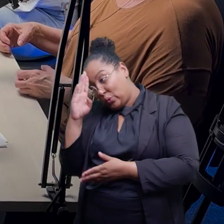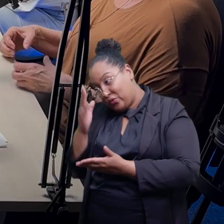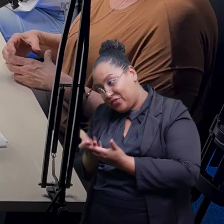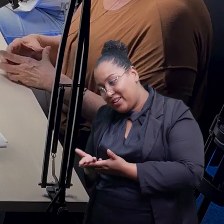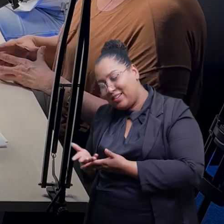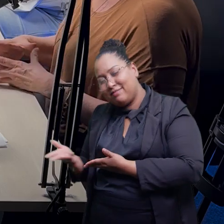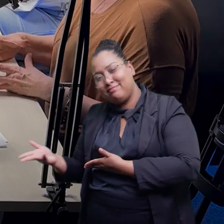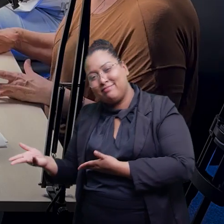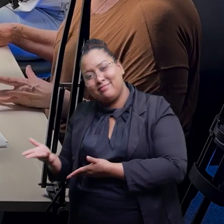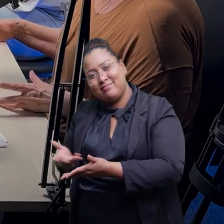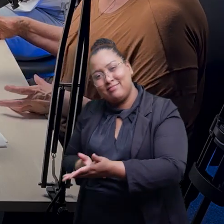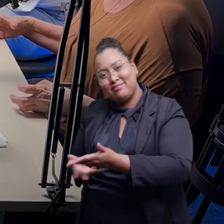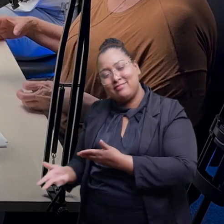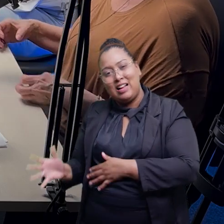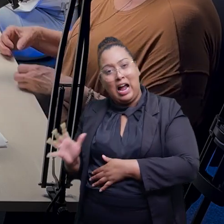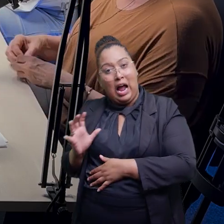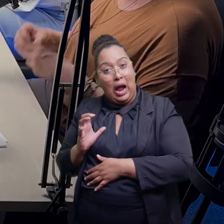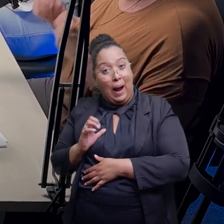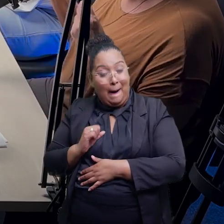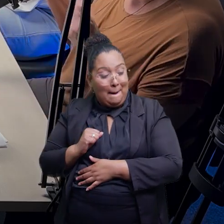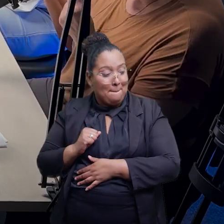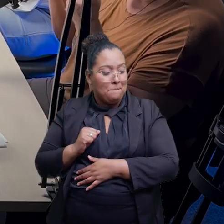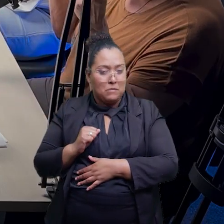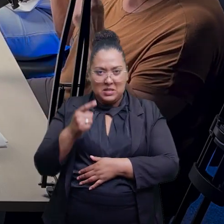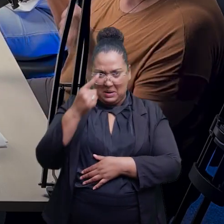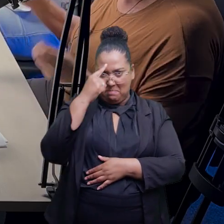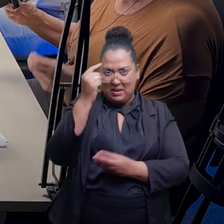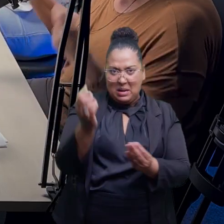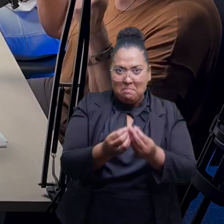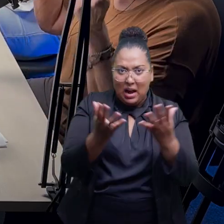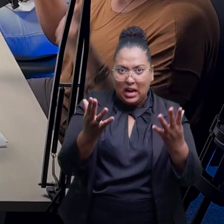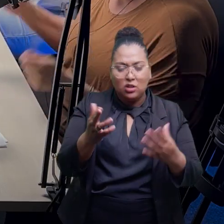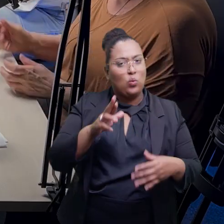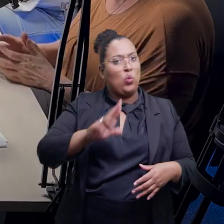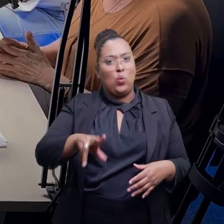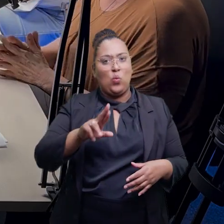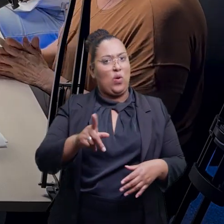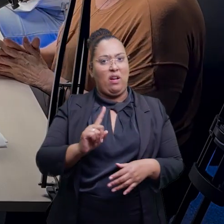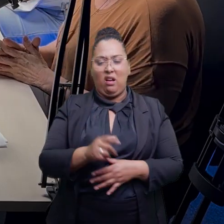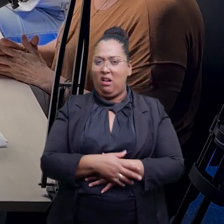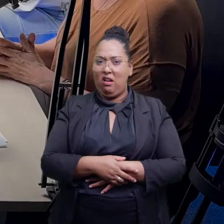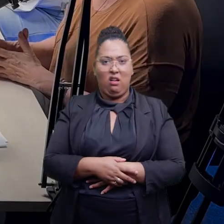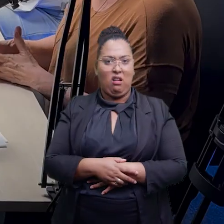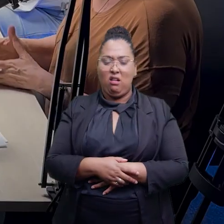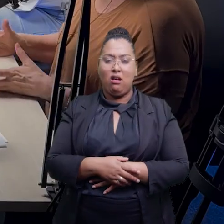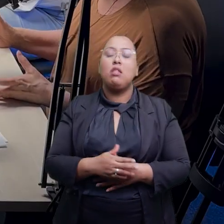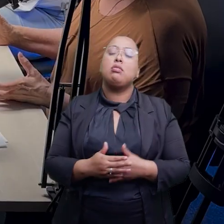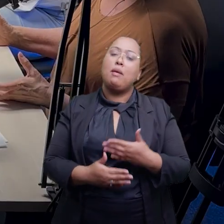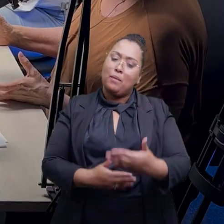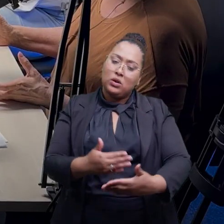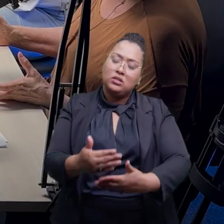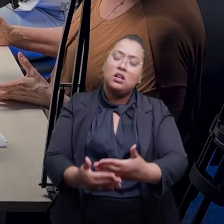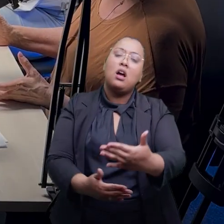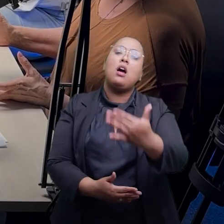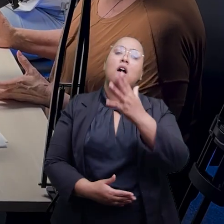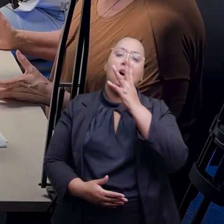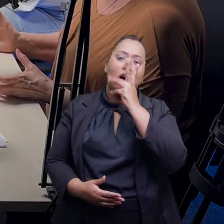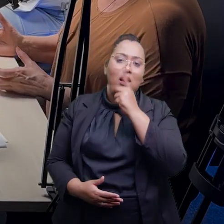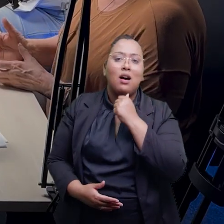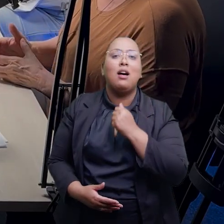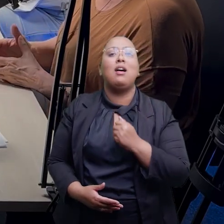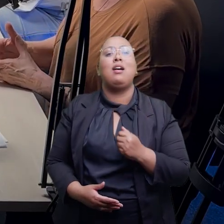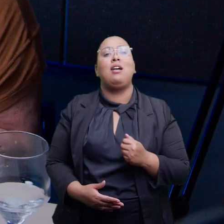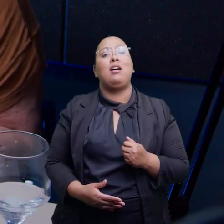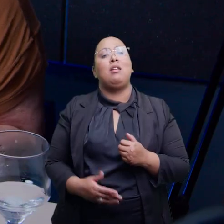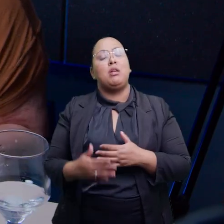de confiança, relação de amor. Não dá assim, não é mágico assim não, pau, né? Isso é um processo, né?